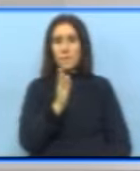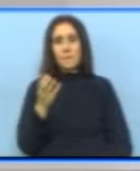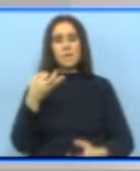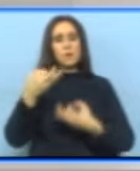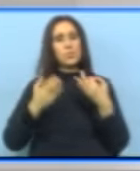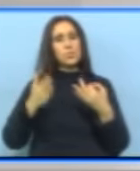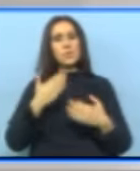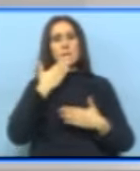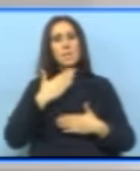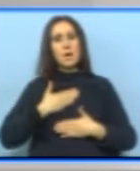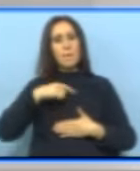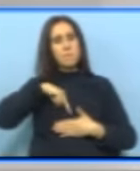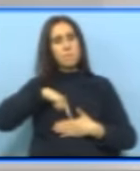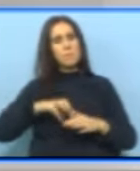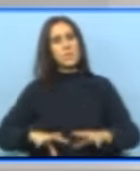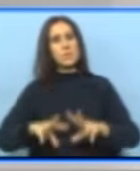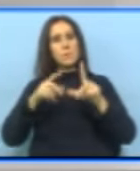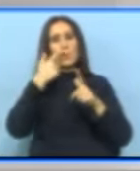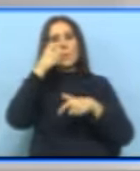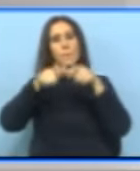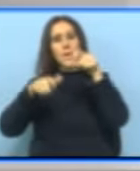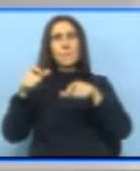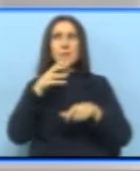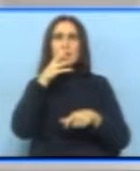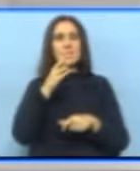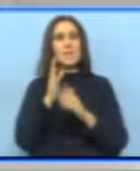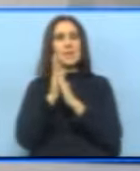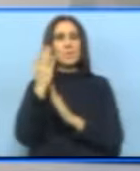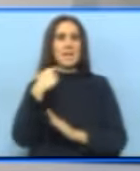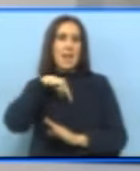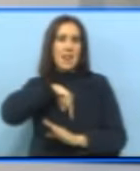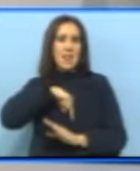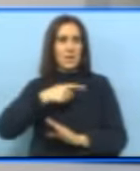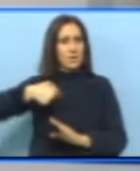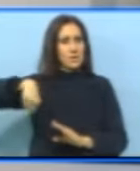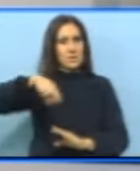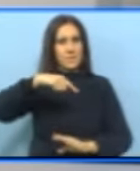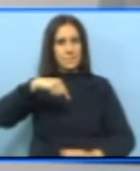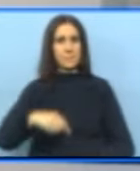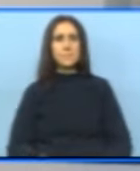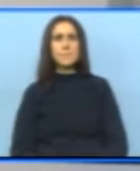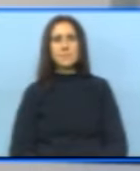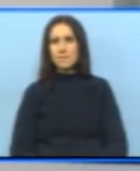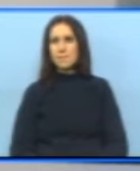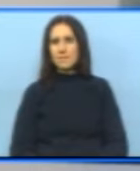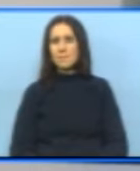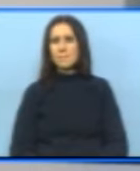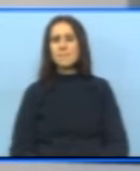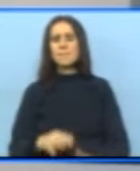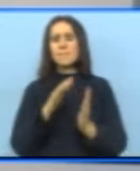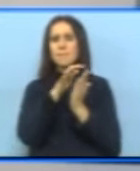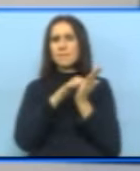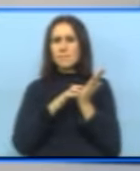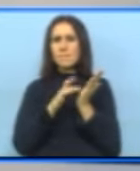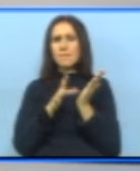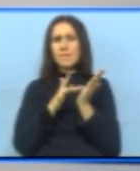processo de crescimento de humanidade e quase diríamos, de Deus em nós. E enquanto ouvia o Evangelho, lembrei-me de questão que por